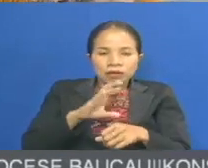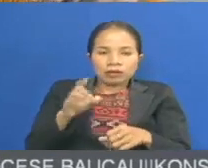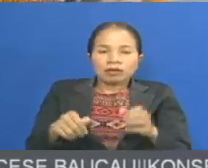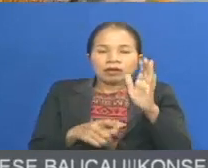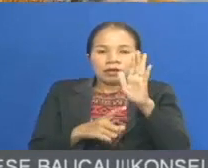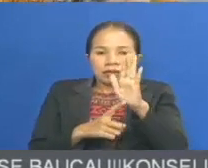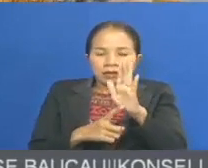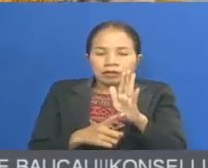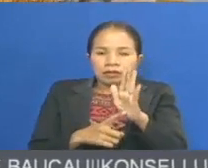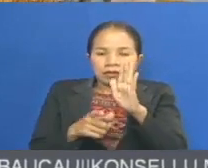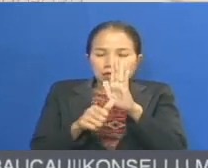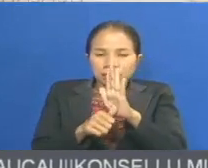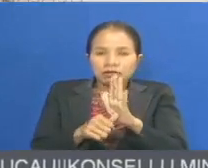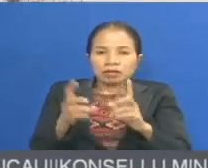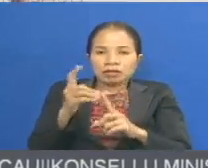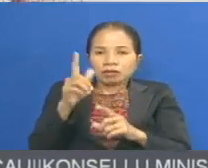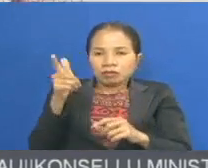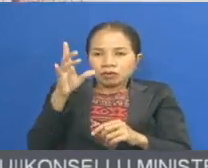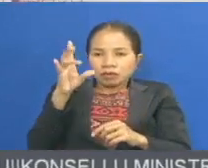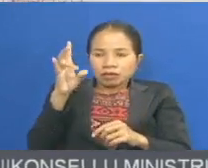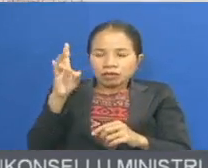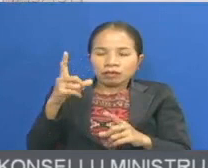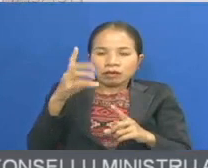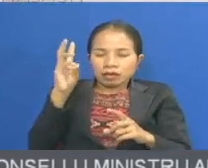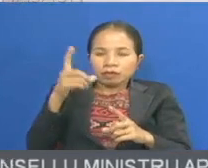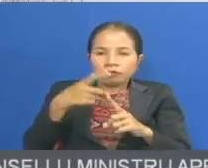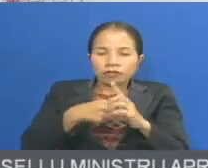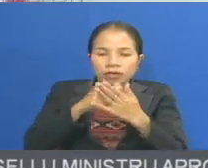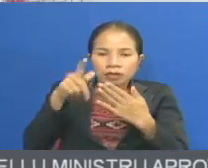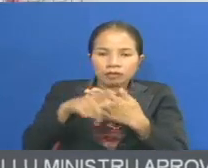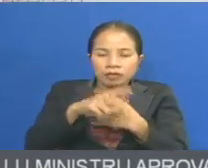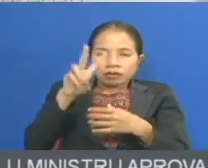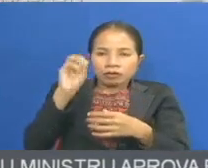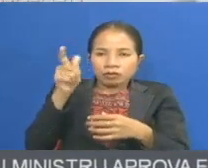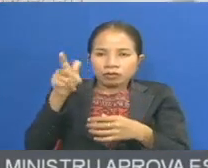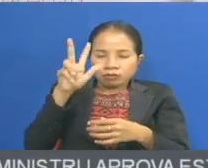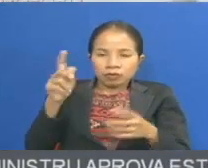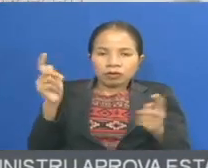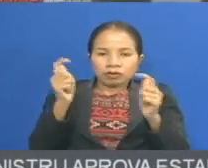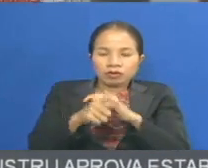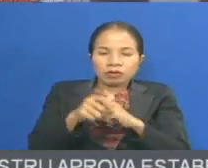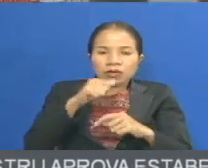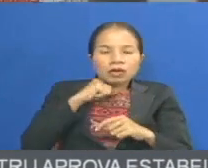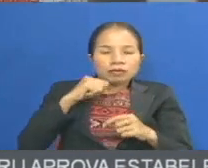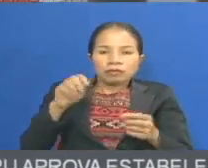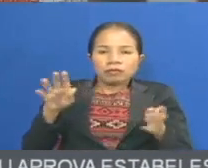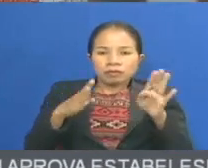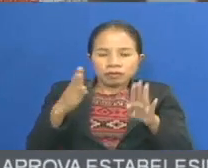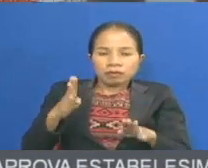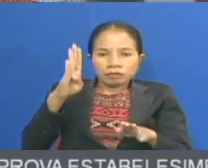loron ruanulo resing nem fulang abril, tina rihundrua ruanulo resing tolu. Hodi, substitui mate biang Dom Basílio